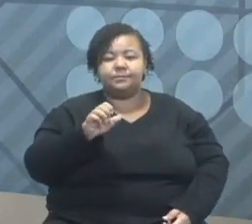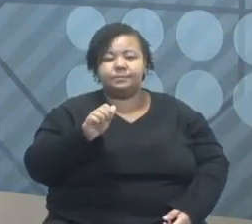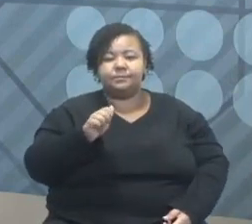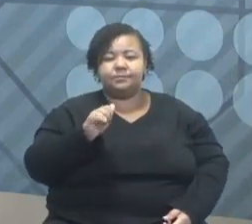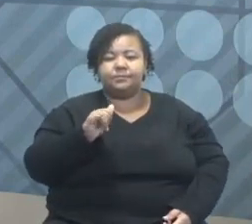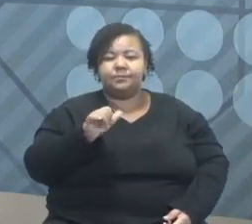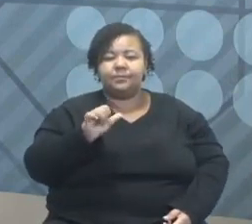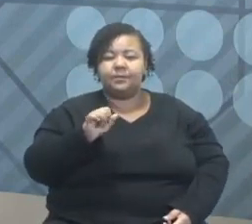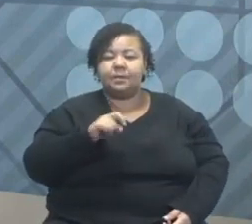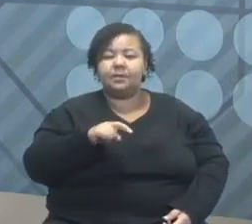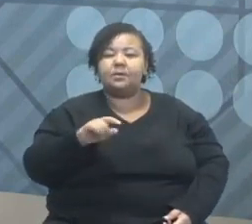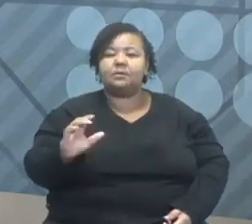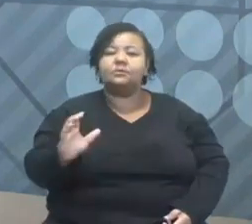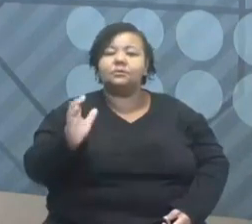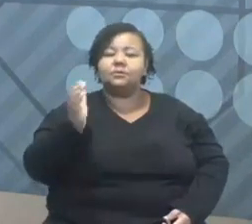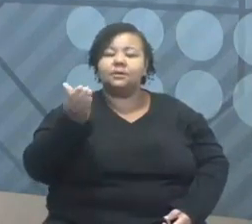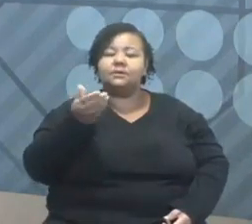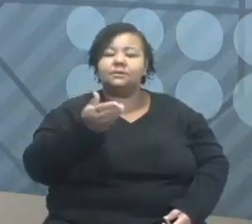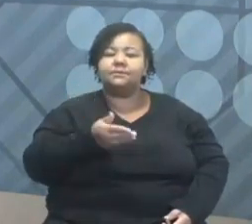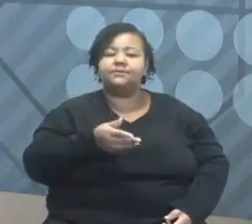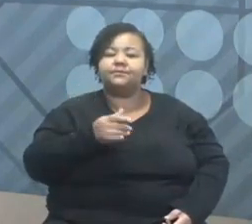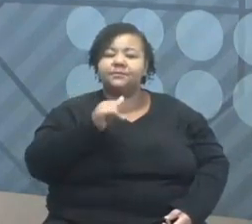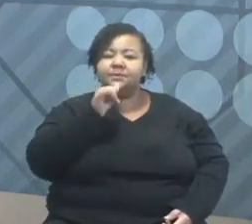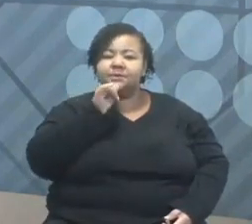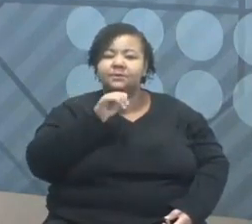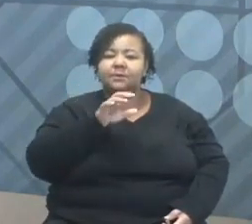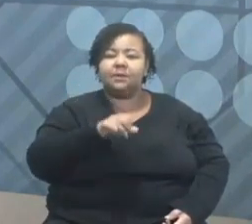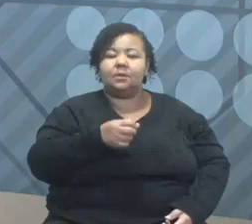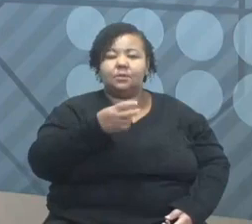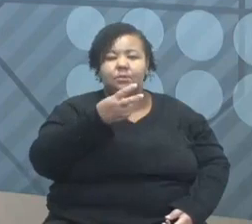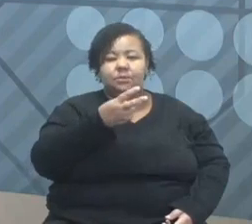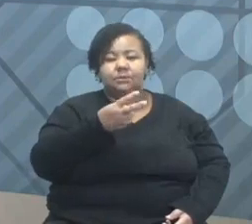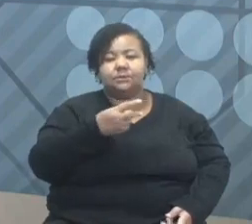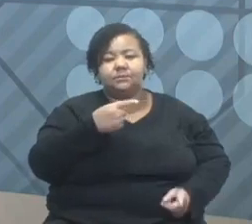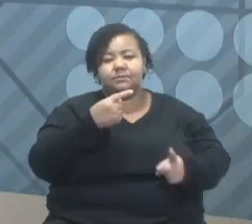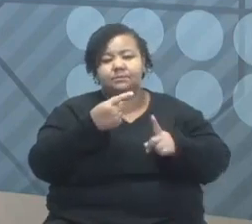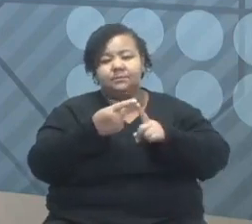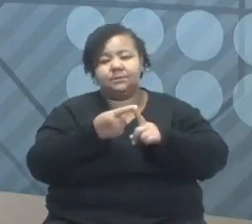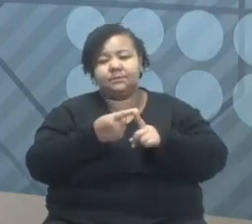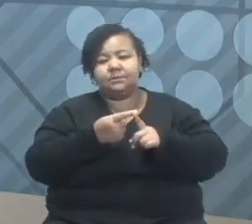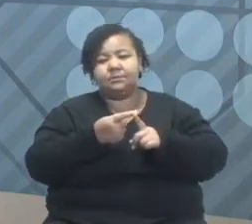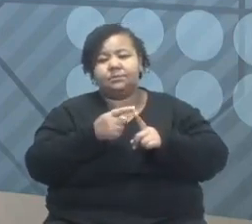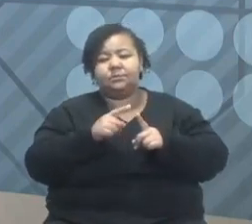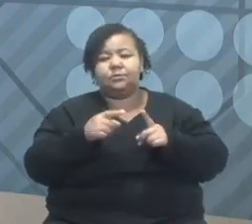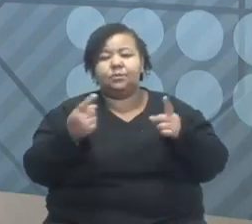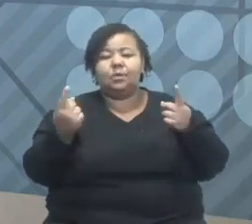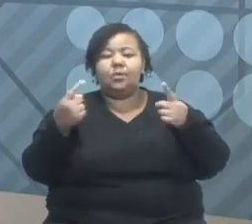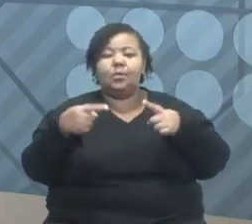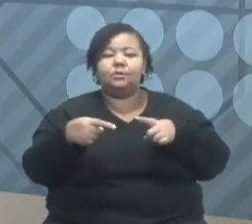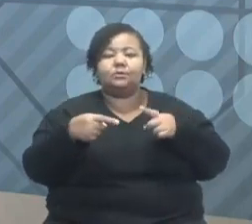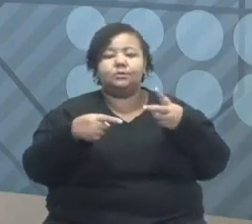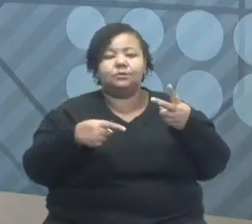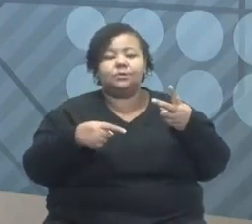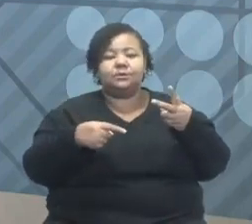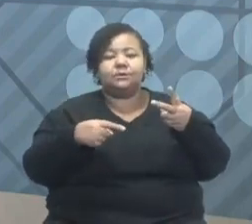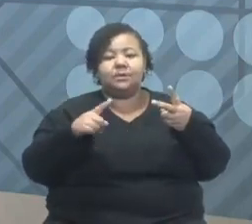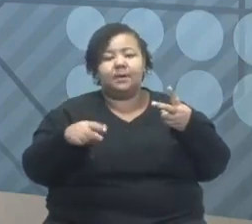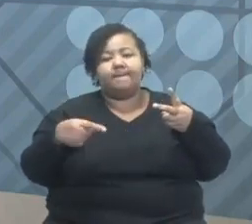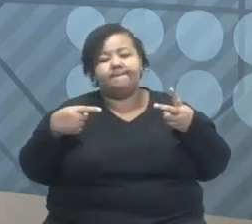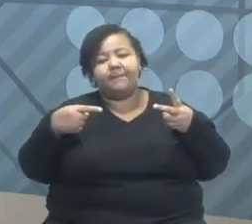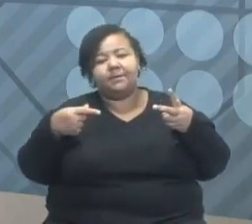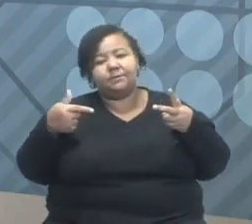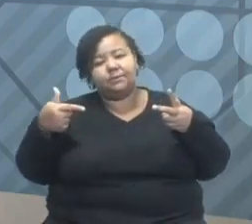específico. Ele acontece isso mesmo, se pegarmos 2 mais, qual que é o oposto simétrico de 2? Menos